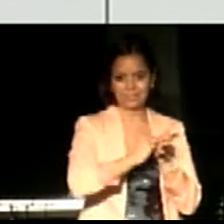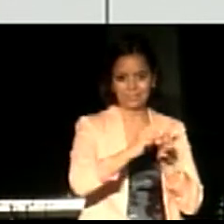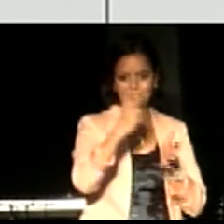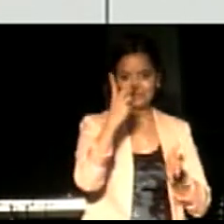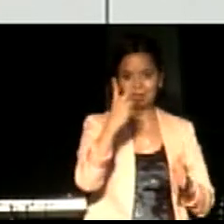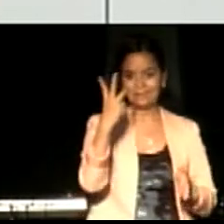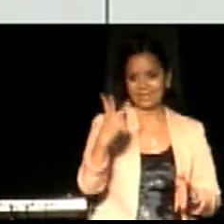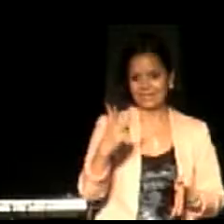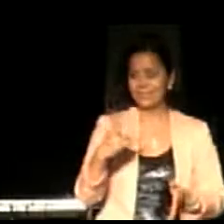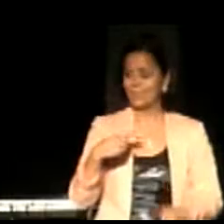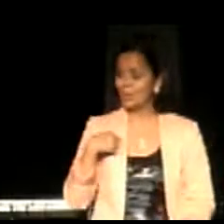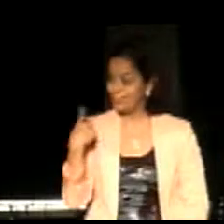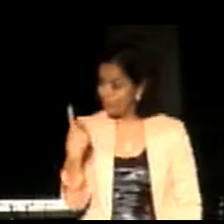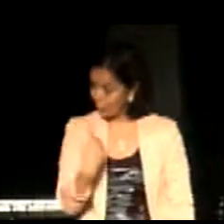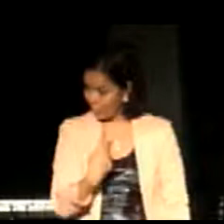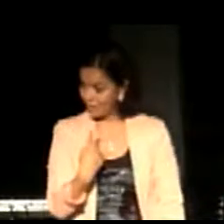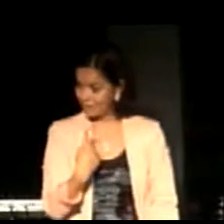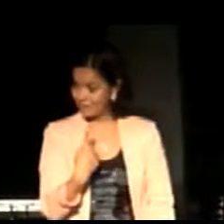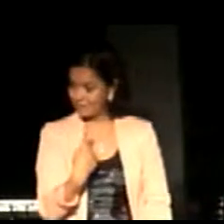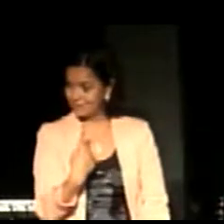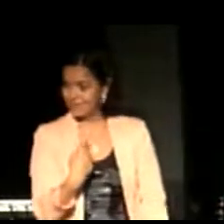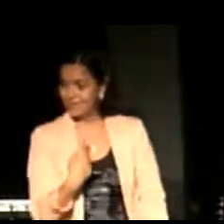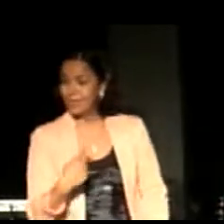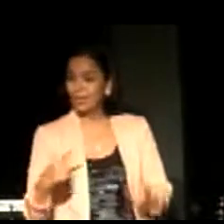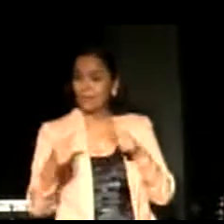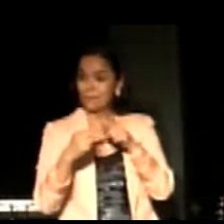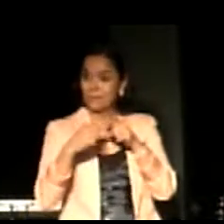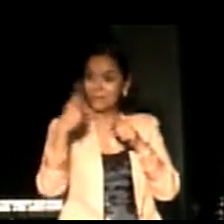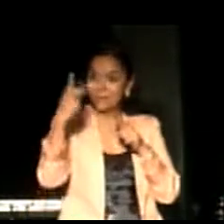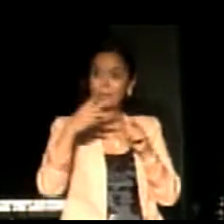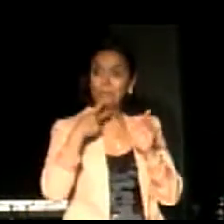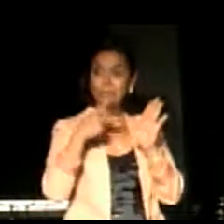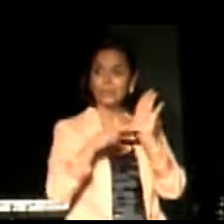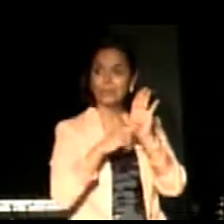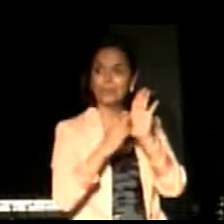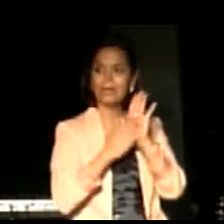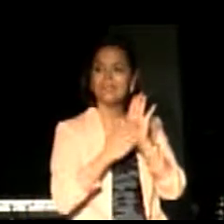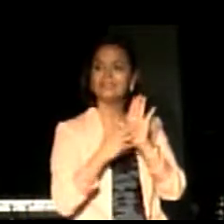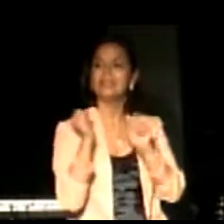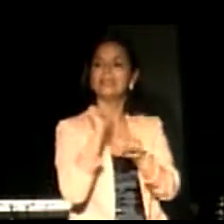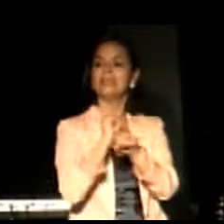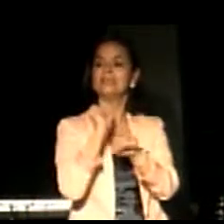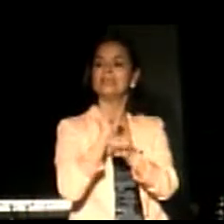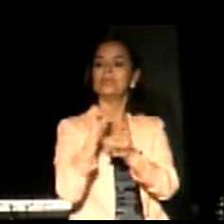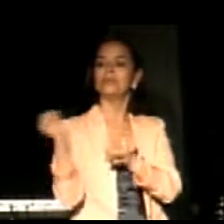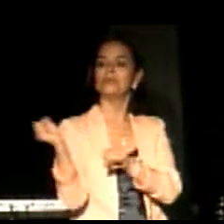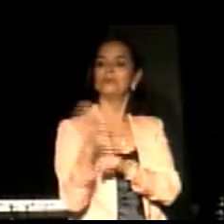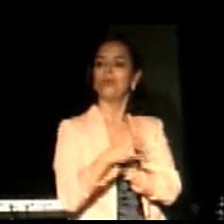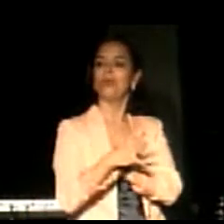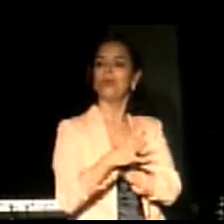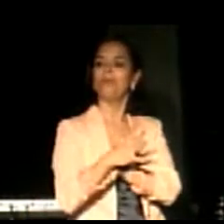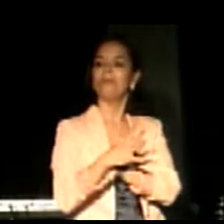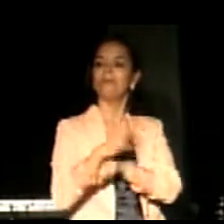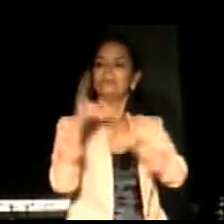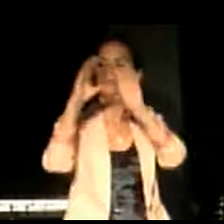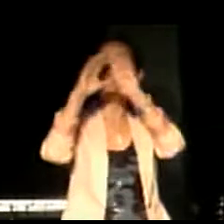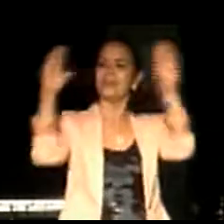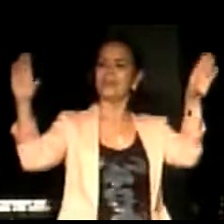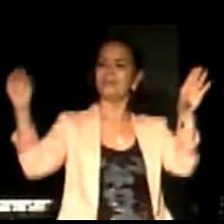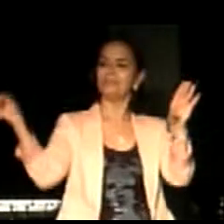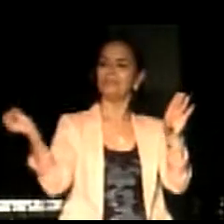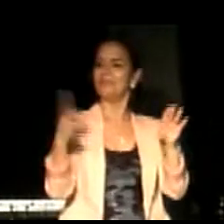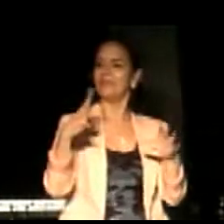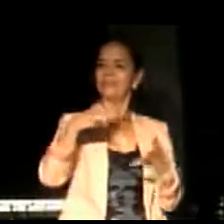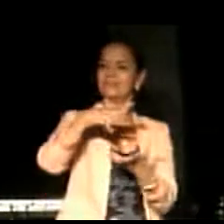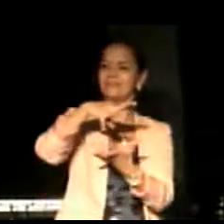diz: Nós, porém, segundo a sua promessa, esperamos novos céus e nova terra, nos